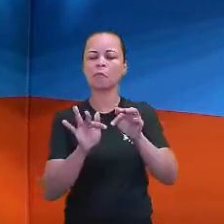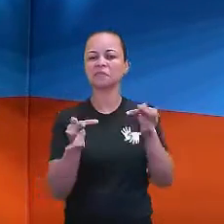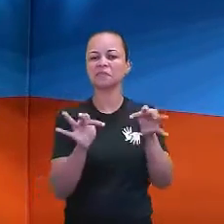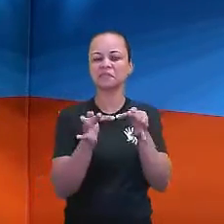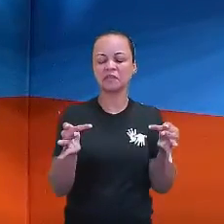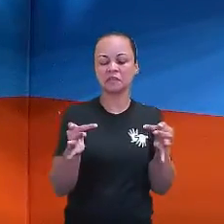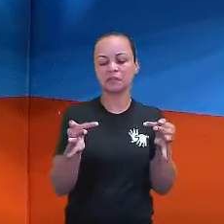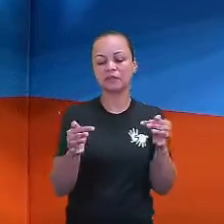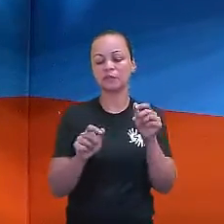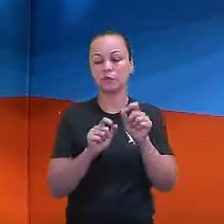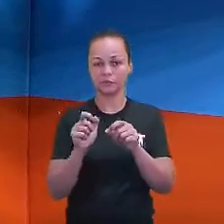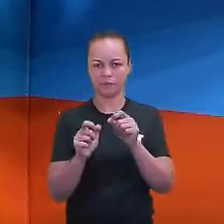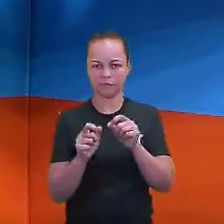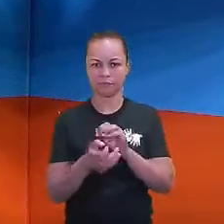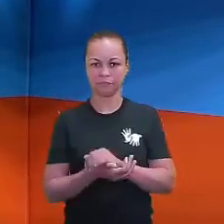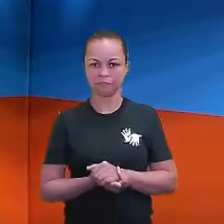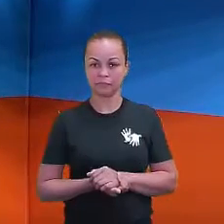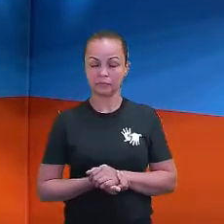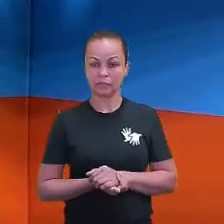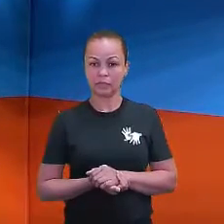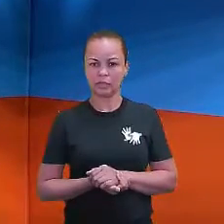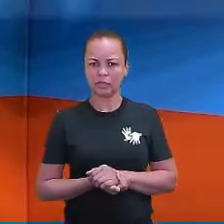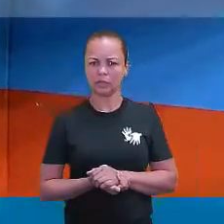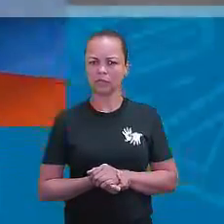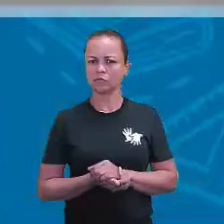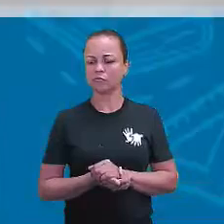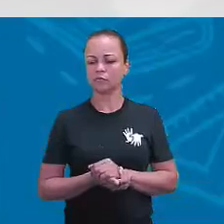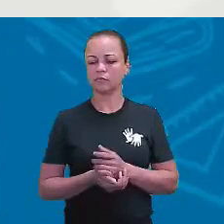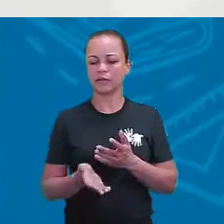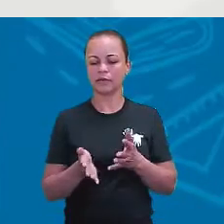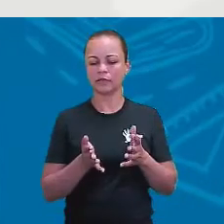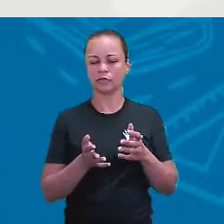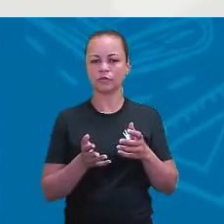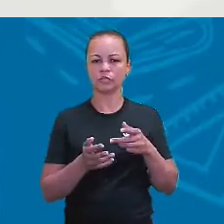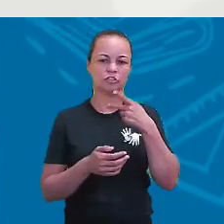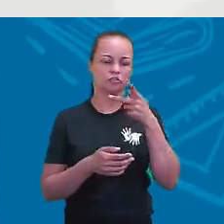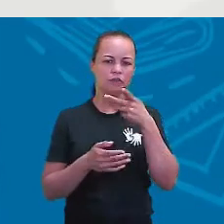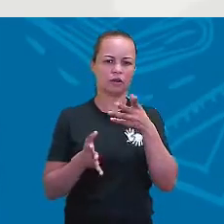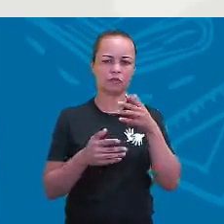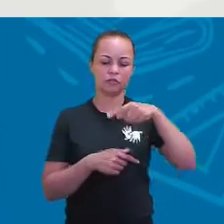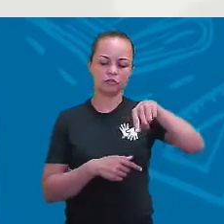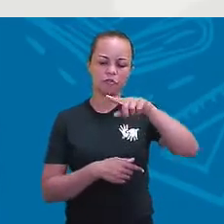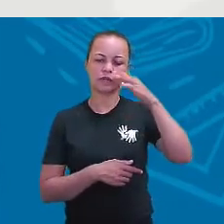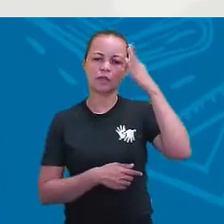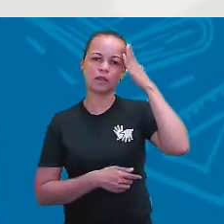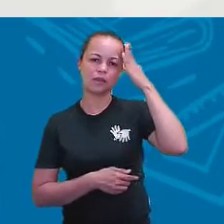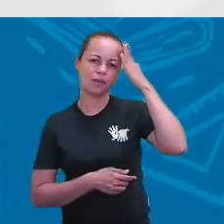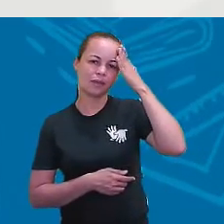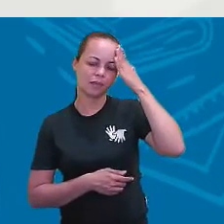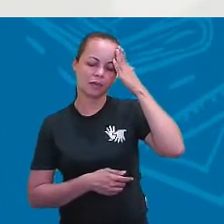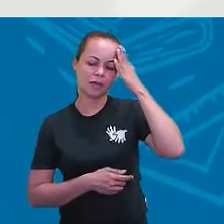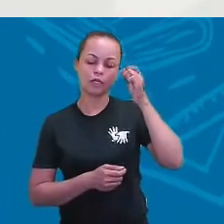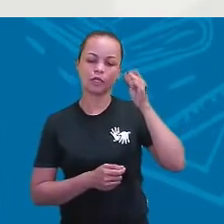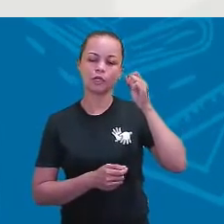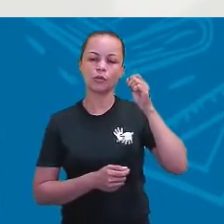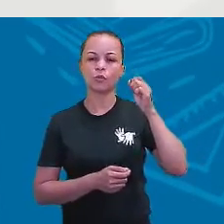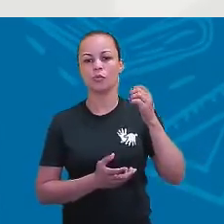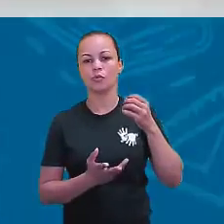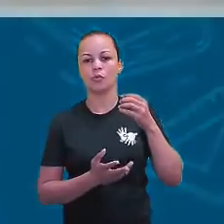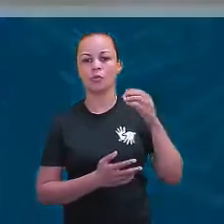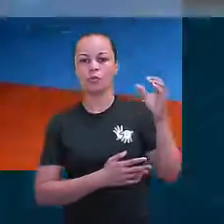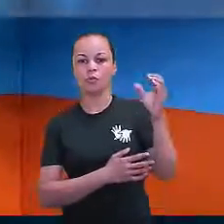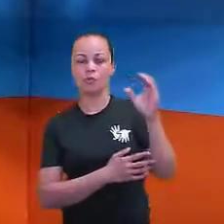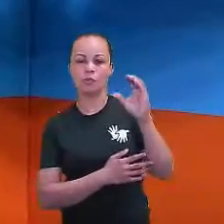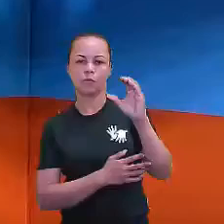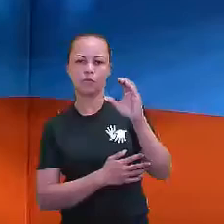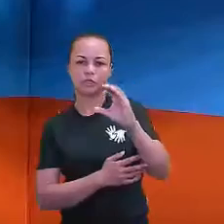forma enxuta, mas não simplista, o que a gente falou até agora. É você entender que está aqui, ó, o gás carbônico atmosférico, em